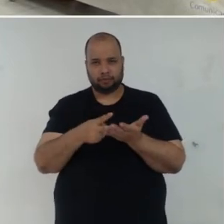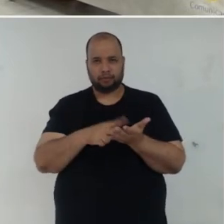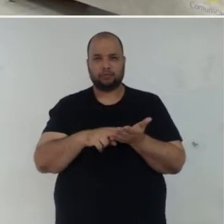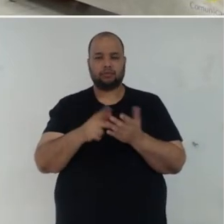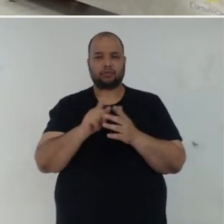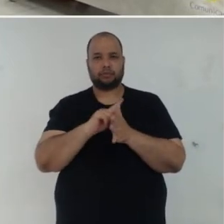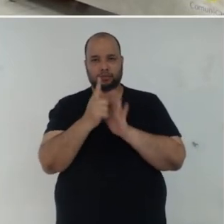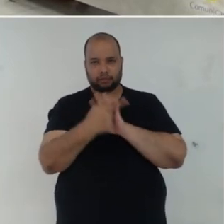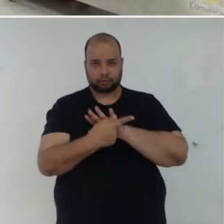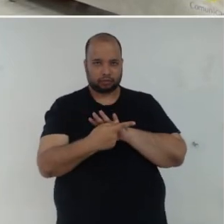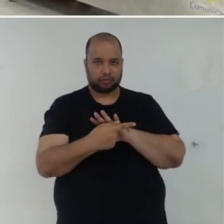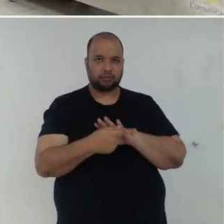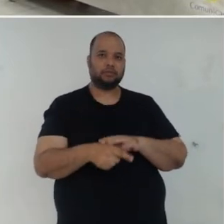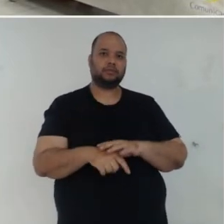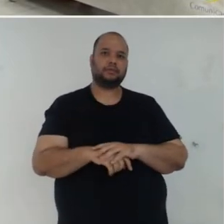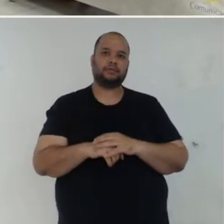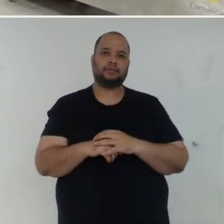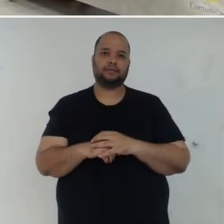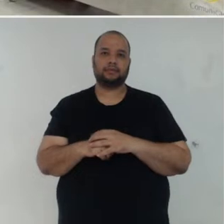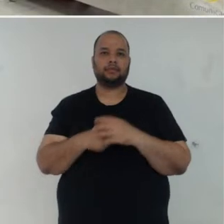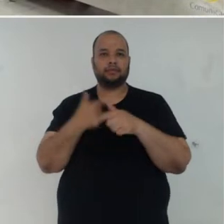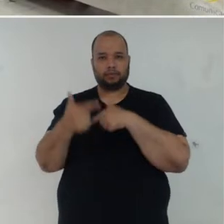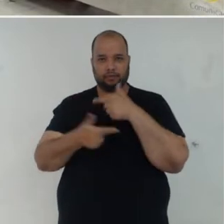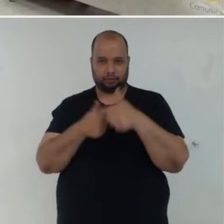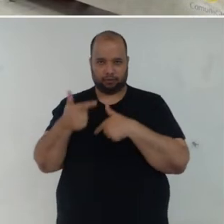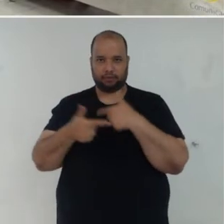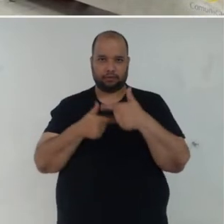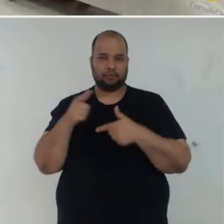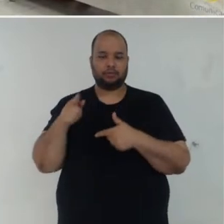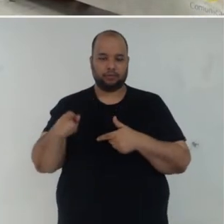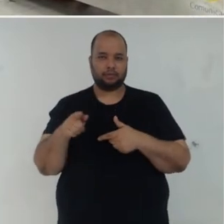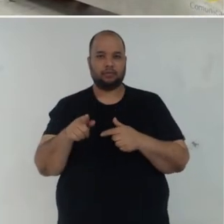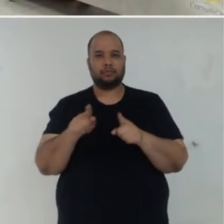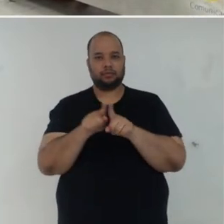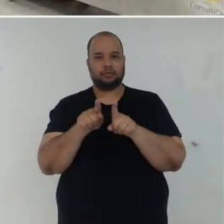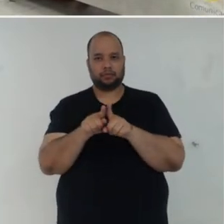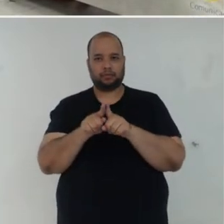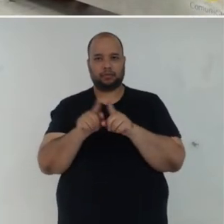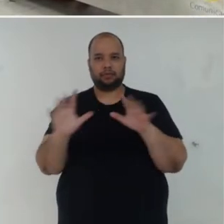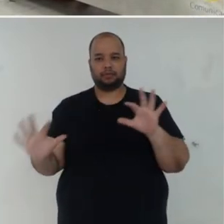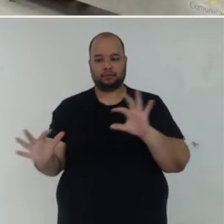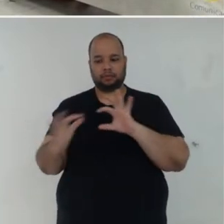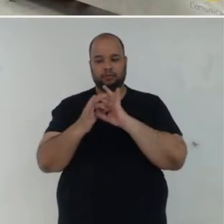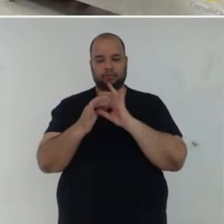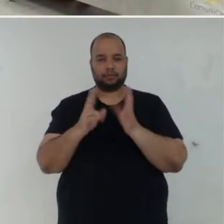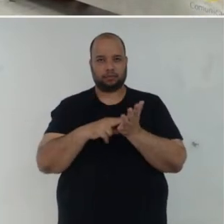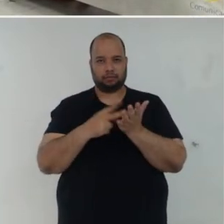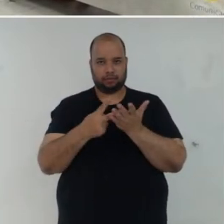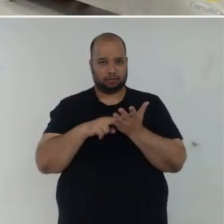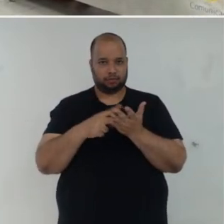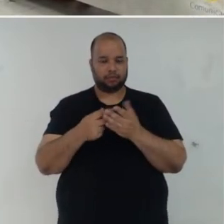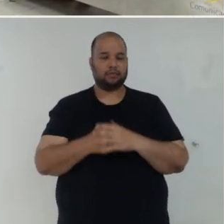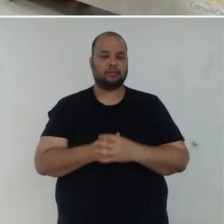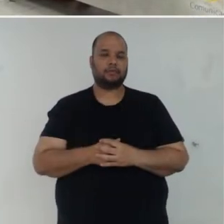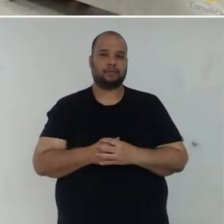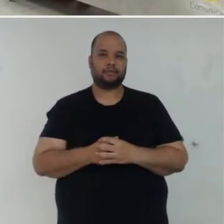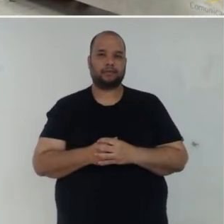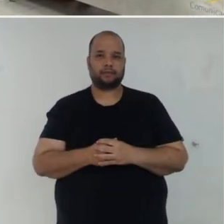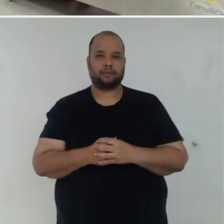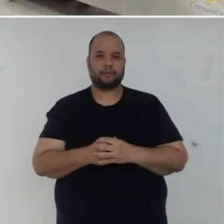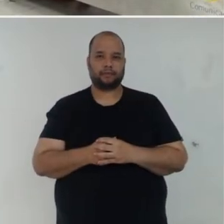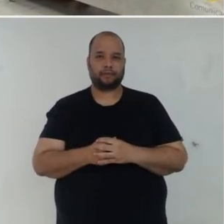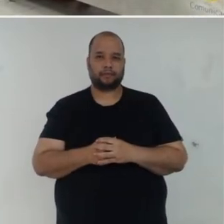gênero, que tivessem trabalhando nisso e que estivessem também ligadas à tradução. Então, acho